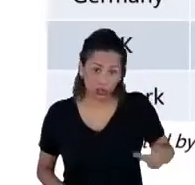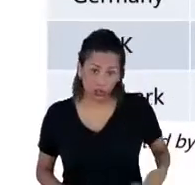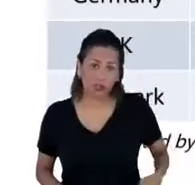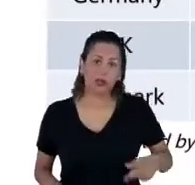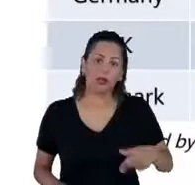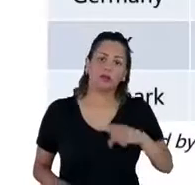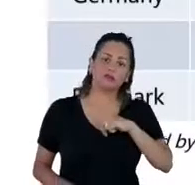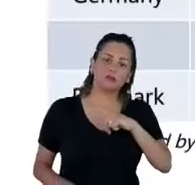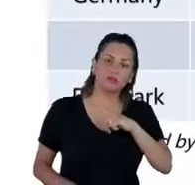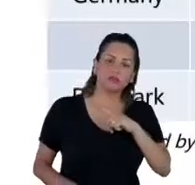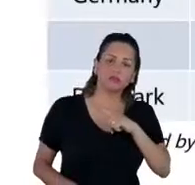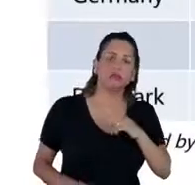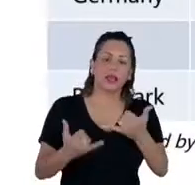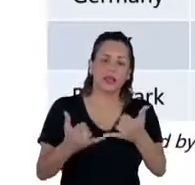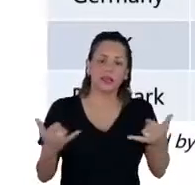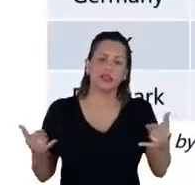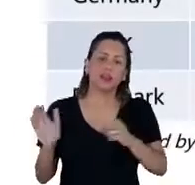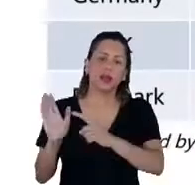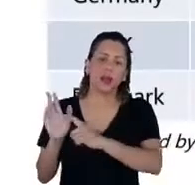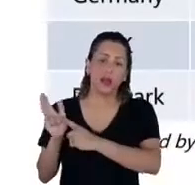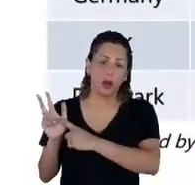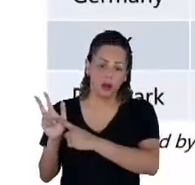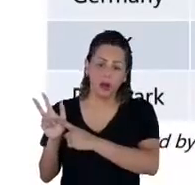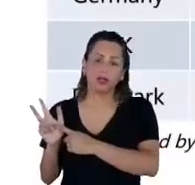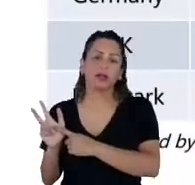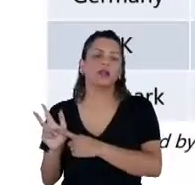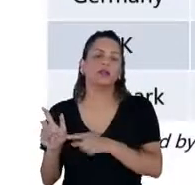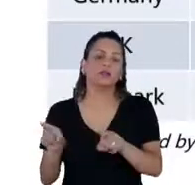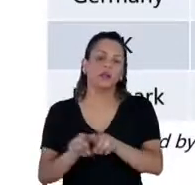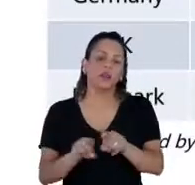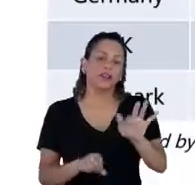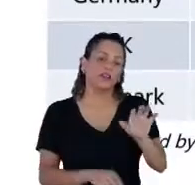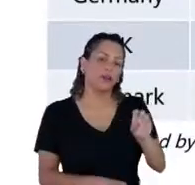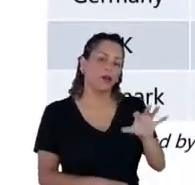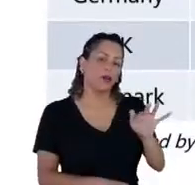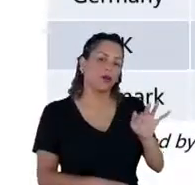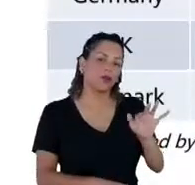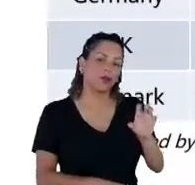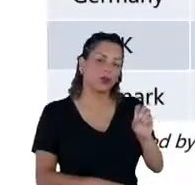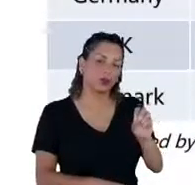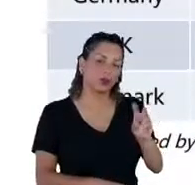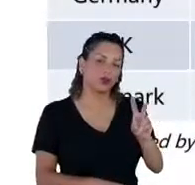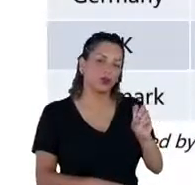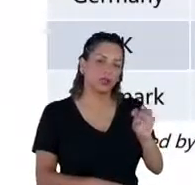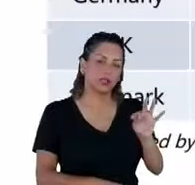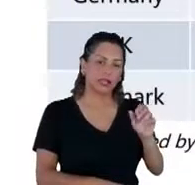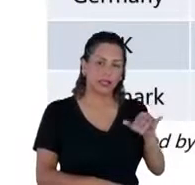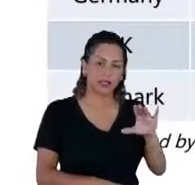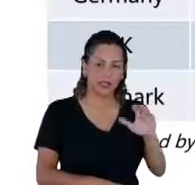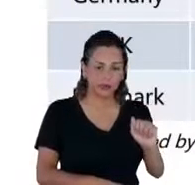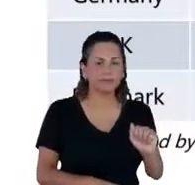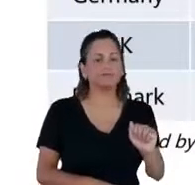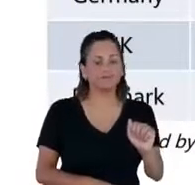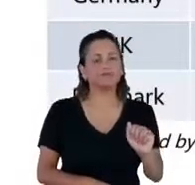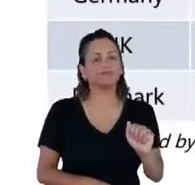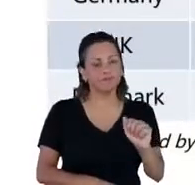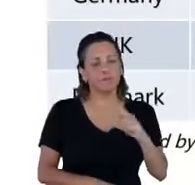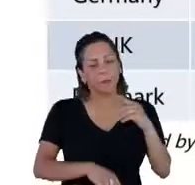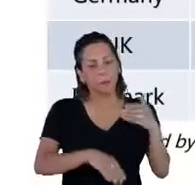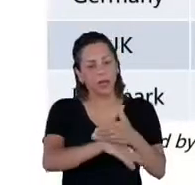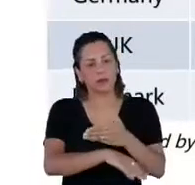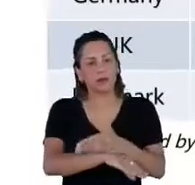eólica e fotovoltaica vai participar com 20% em 2030 e 48%